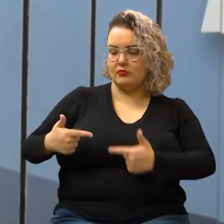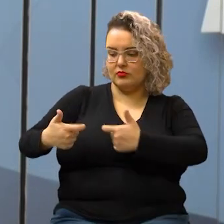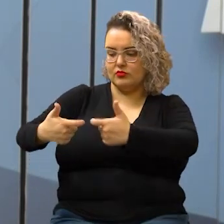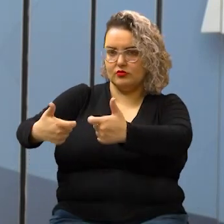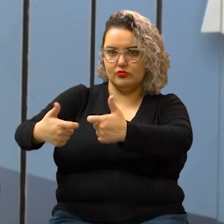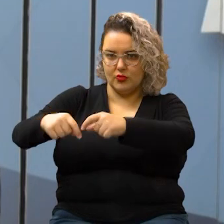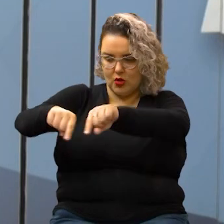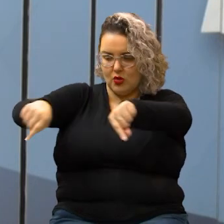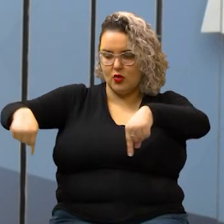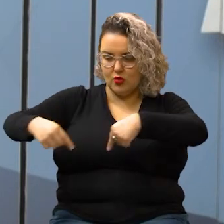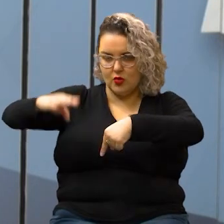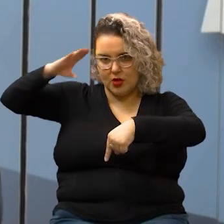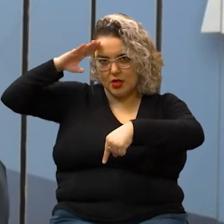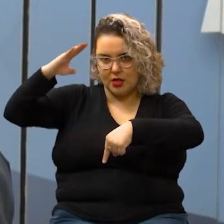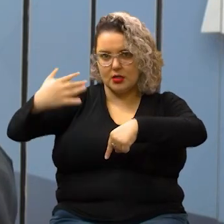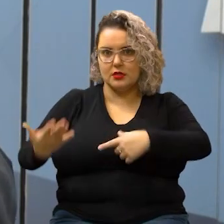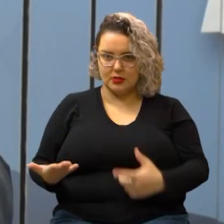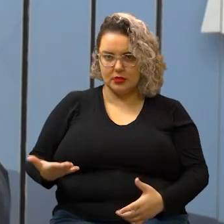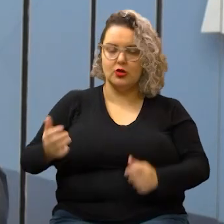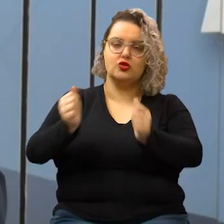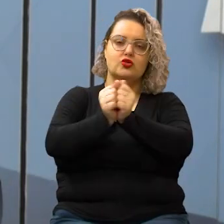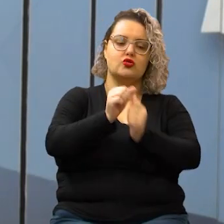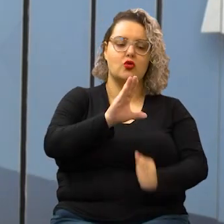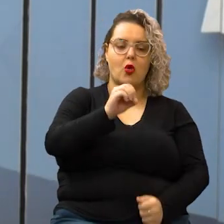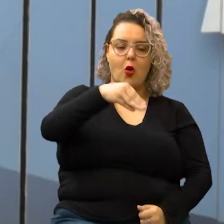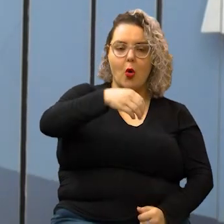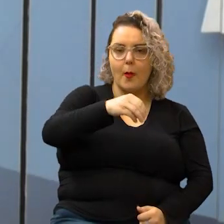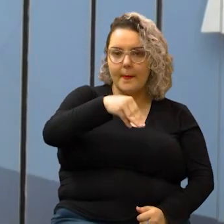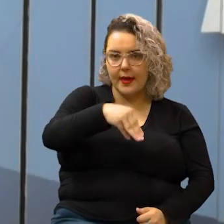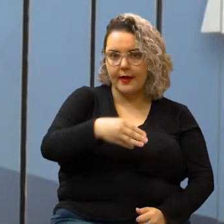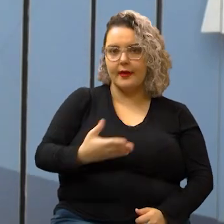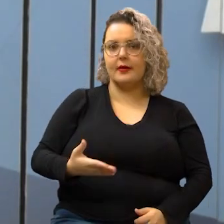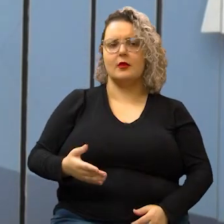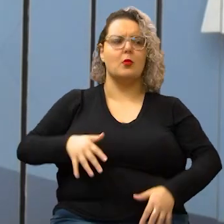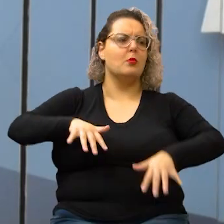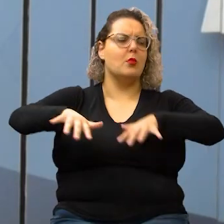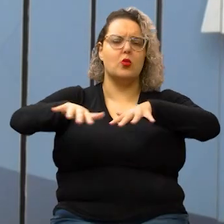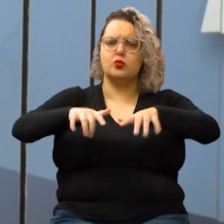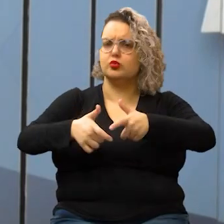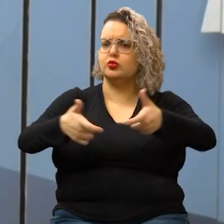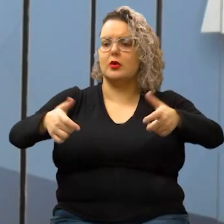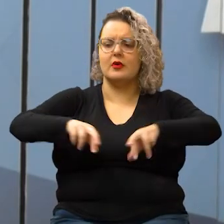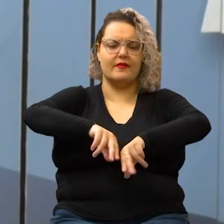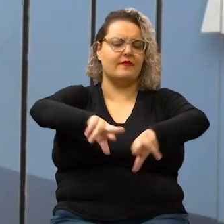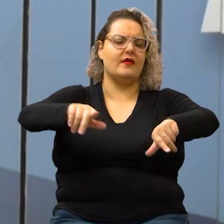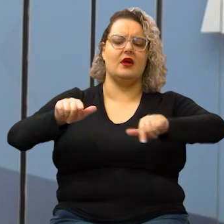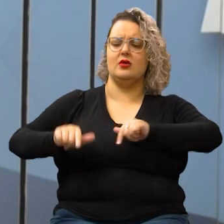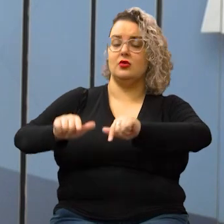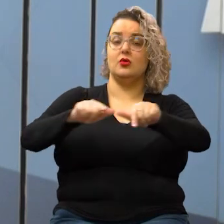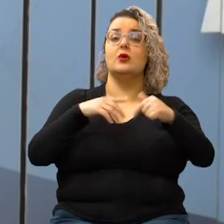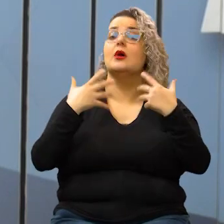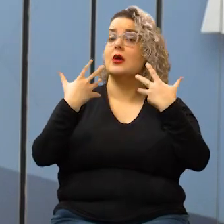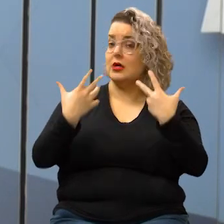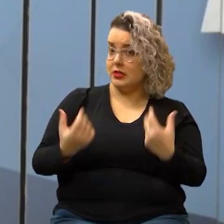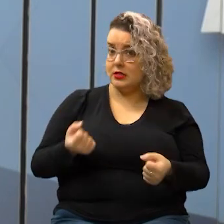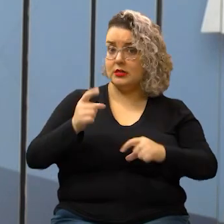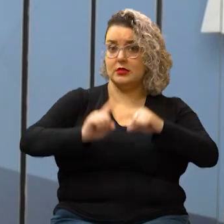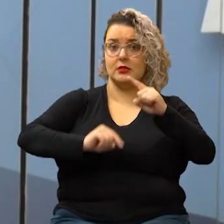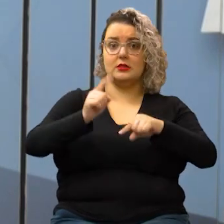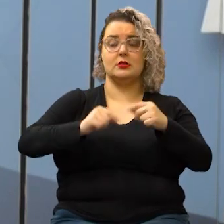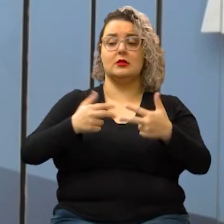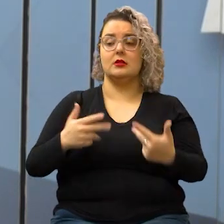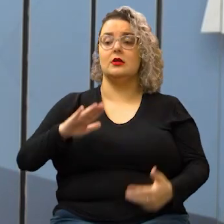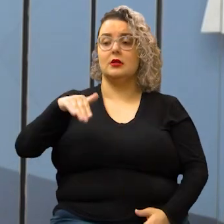Americana, e junto com o Comem. Então foi feita uma grande mobilização e centenas de estabelecimentos receberam esse material. E